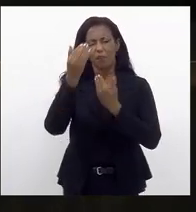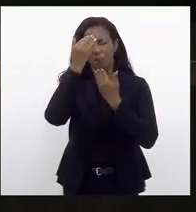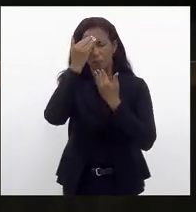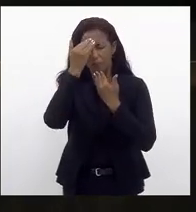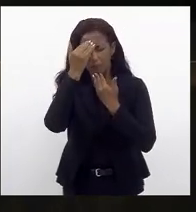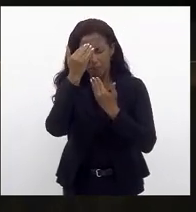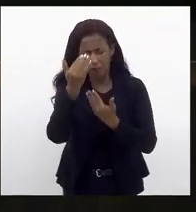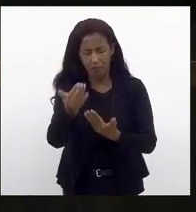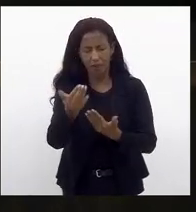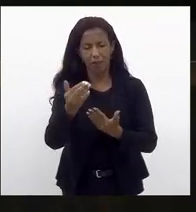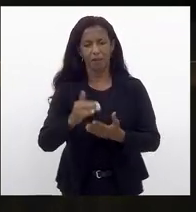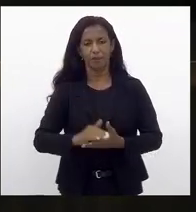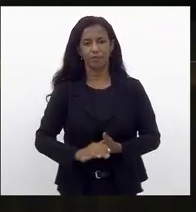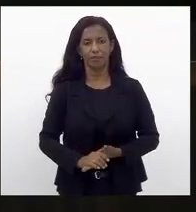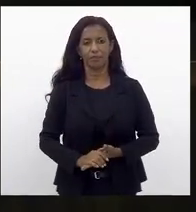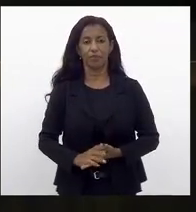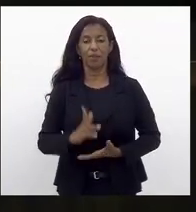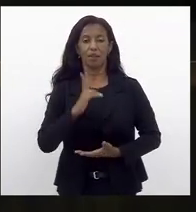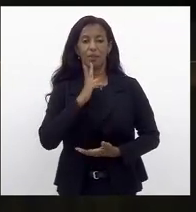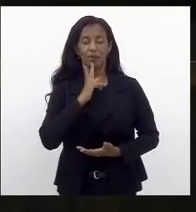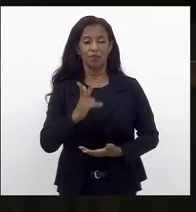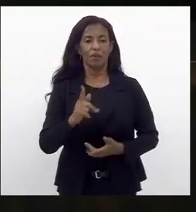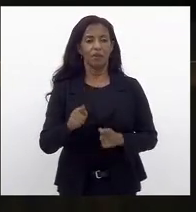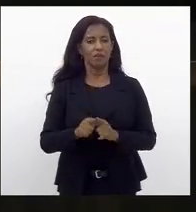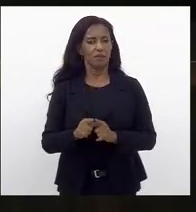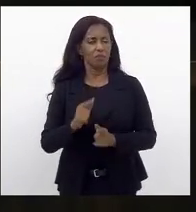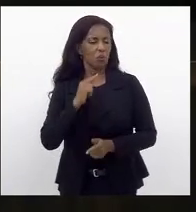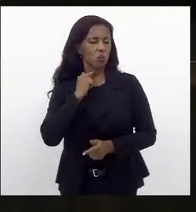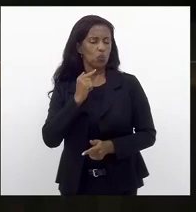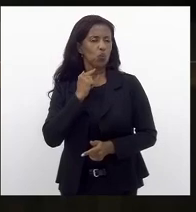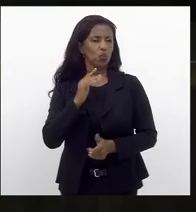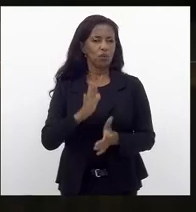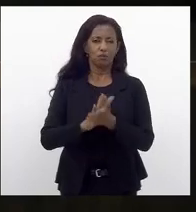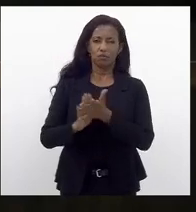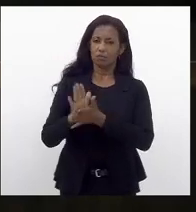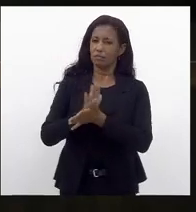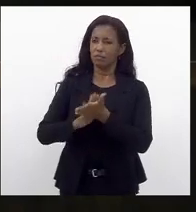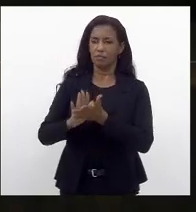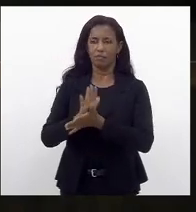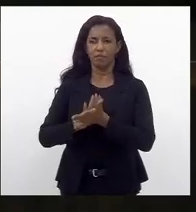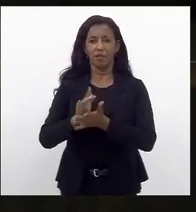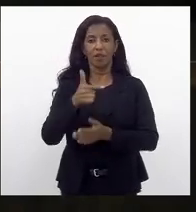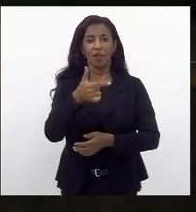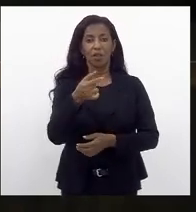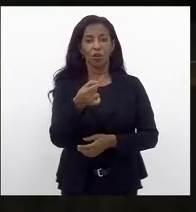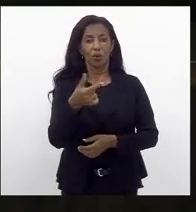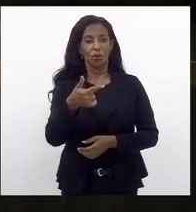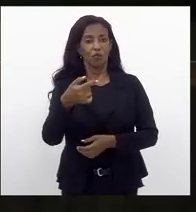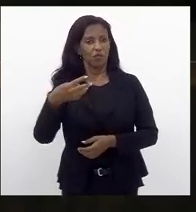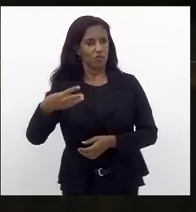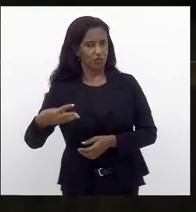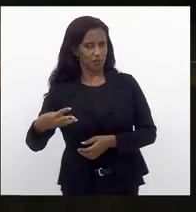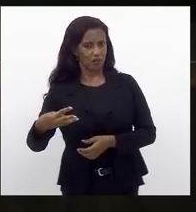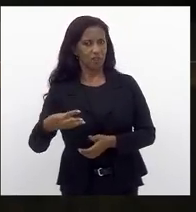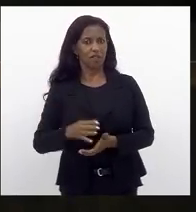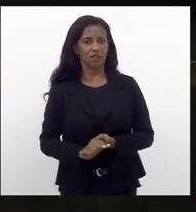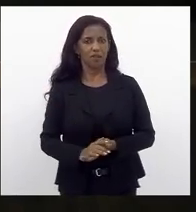muito obrigado dizer que eu não tenho dúvida que para 2023